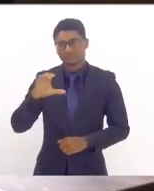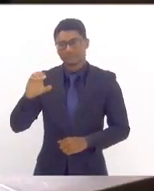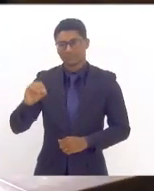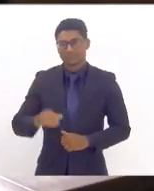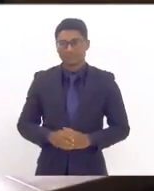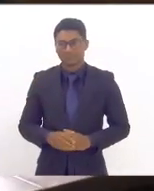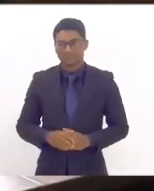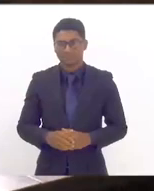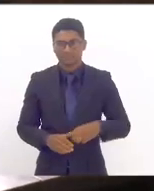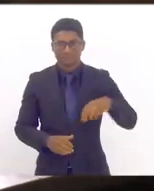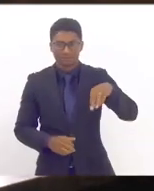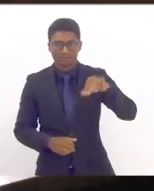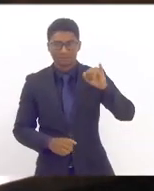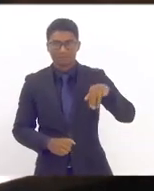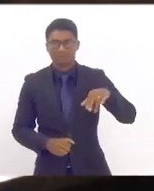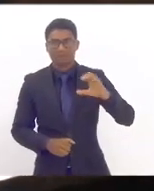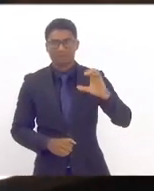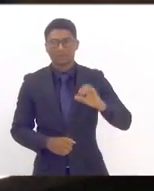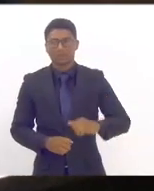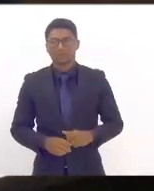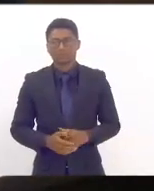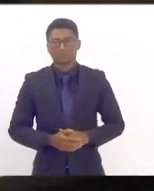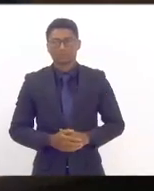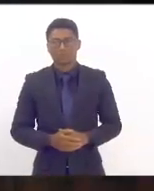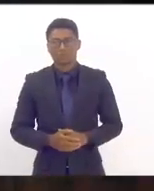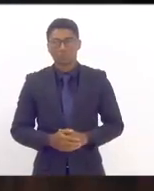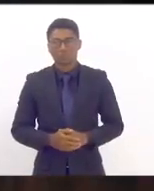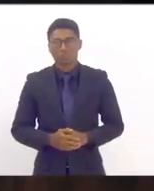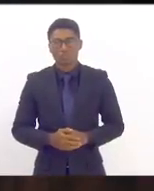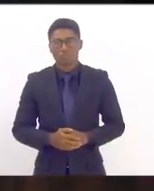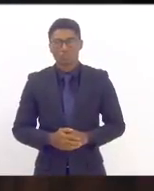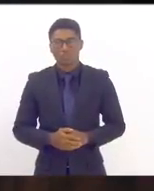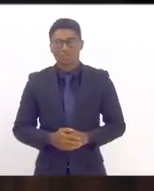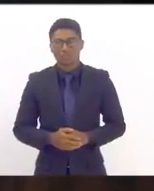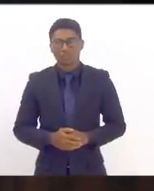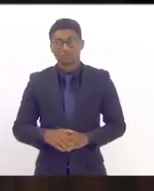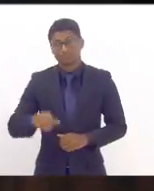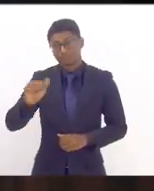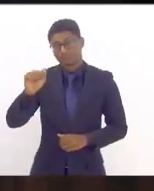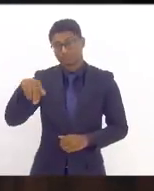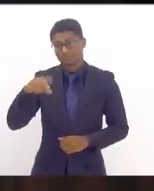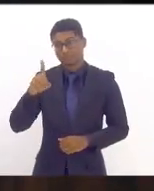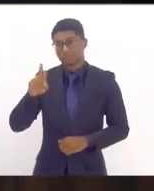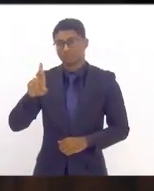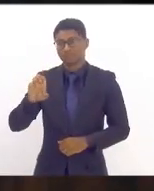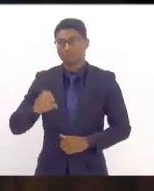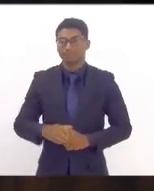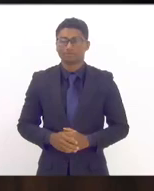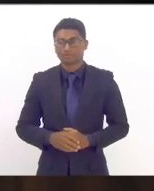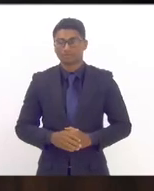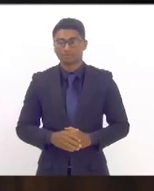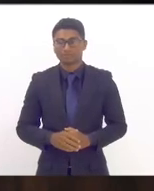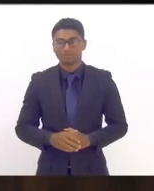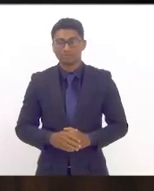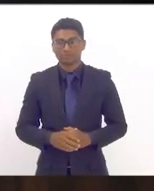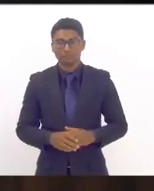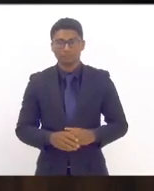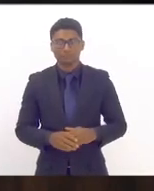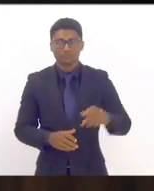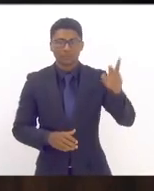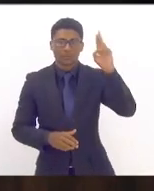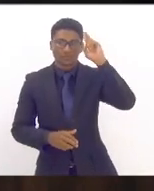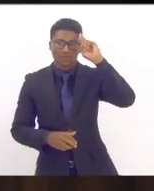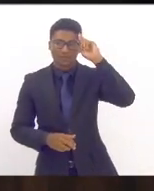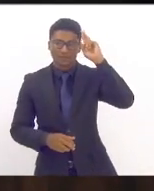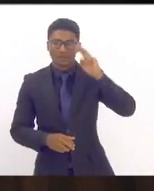Carlos Mickey Subtenente André Correia André Correia meu xará Rosemberg